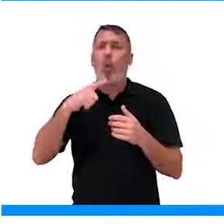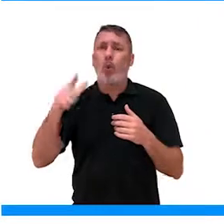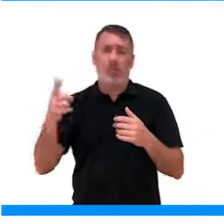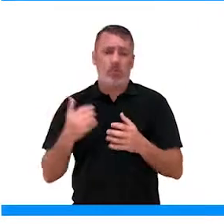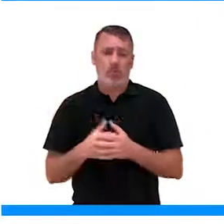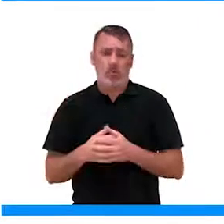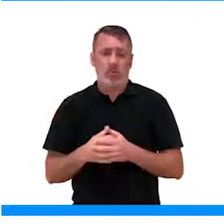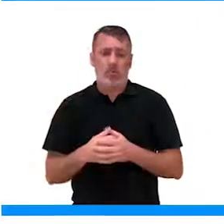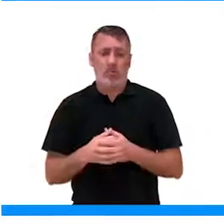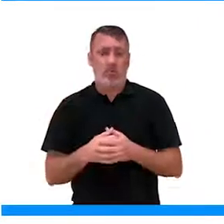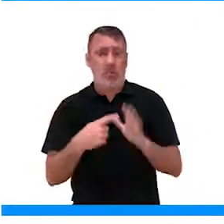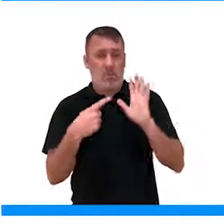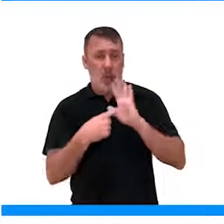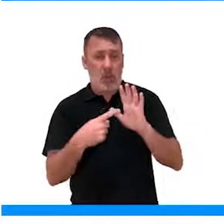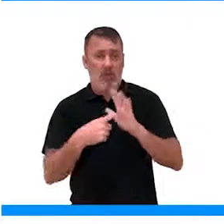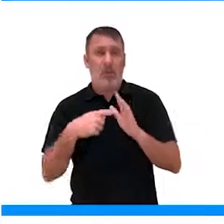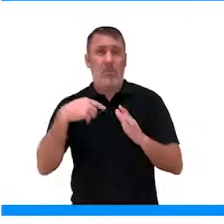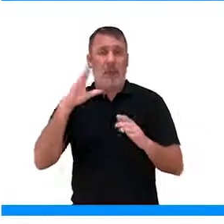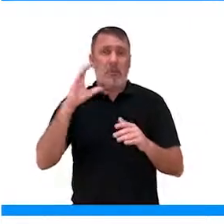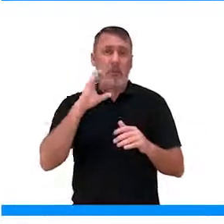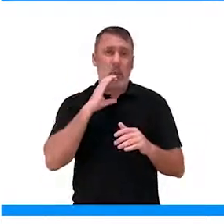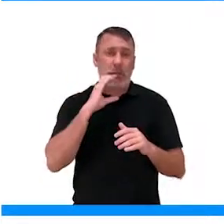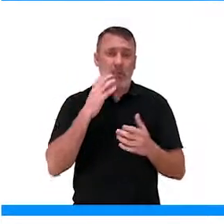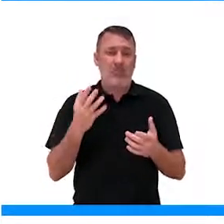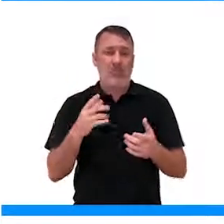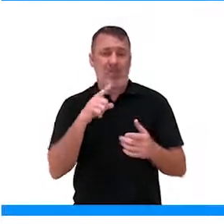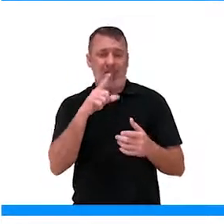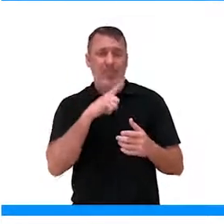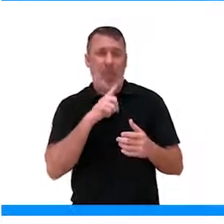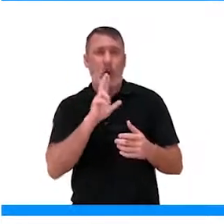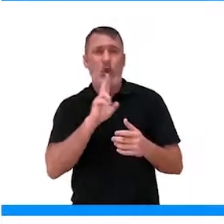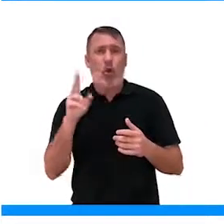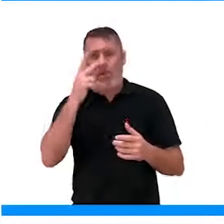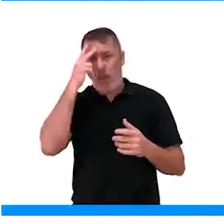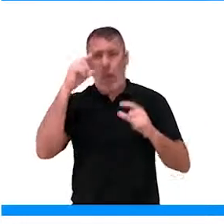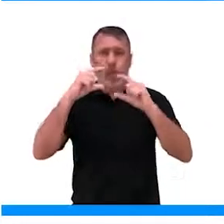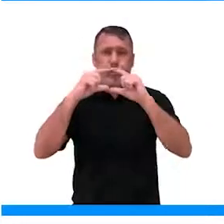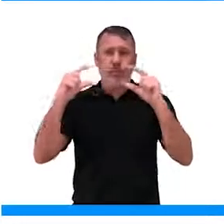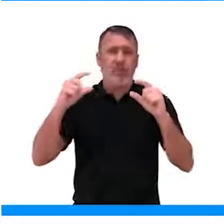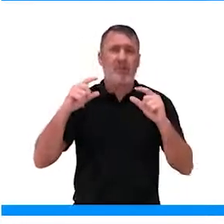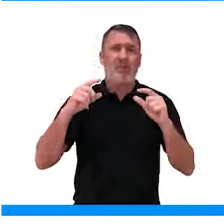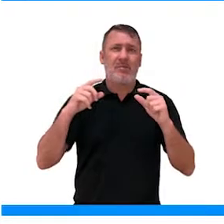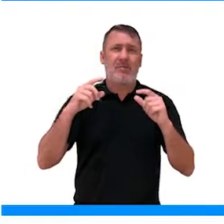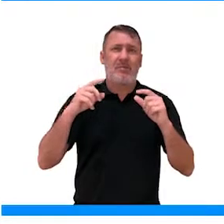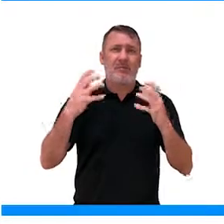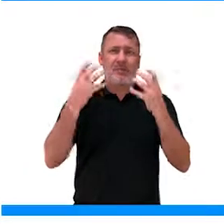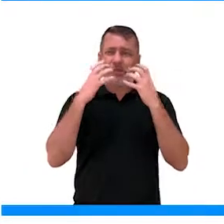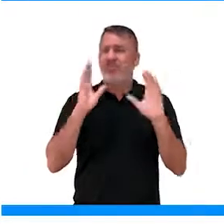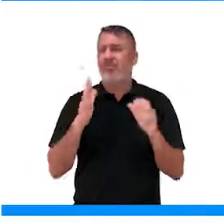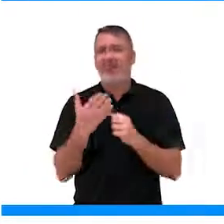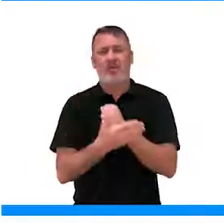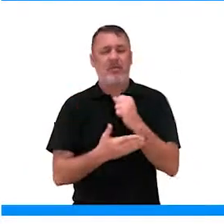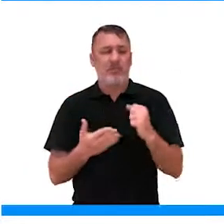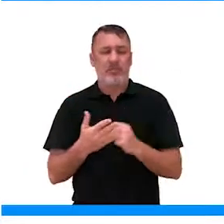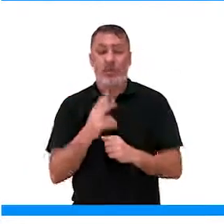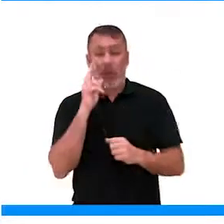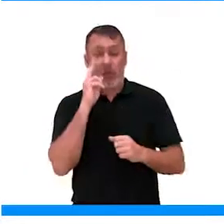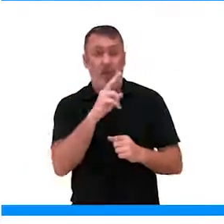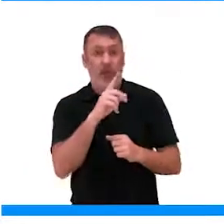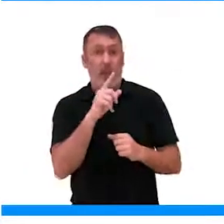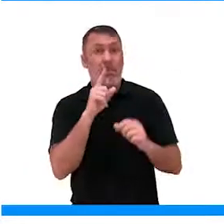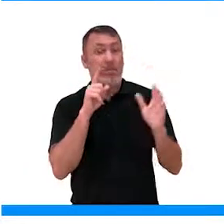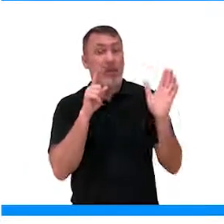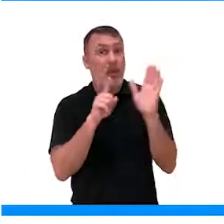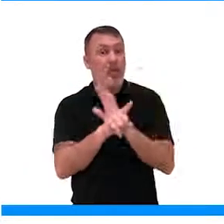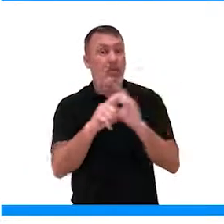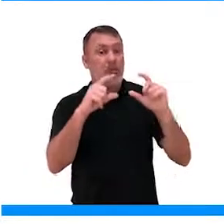Especificar as contribuições mais conhecidas? Também não. Identificar o nome do pesquisador e sua imagem? Muito superficial. Quando